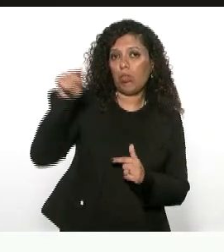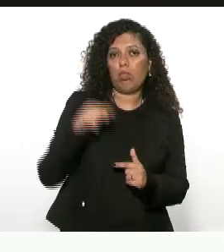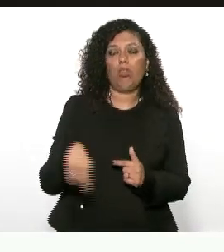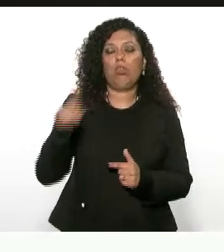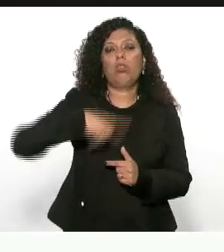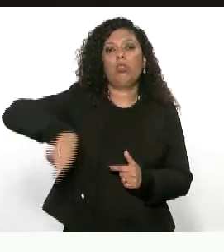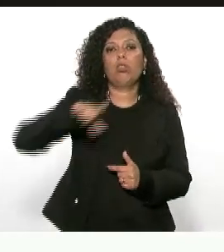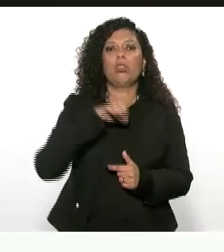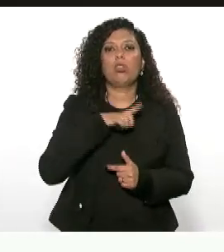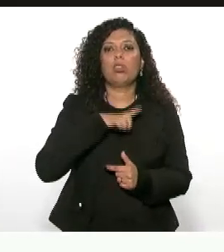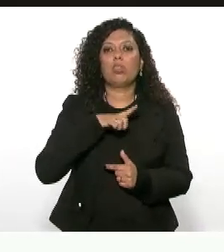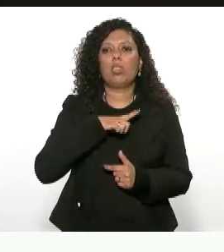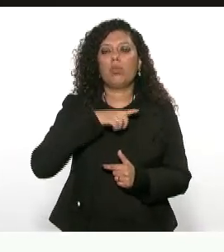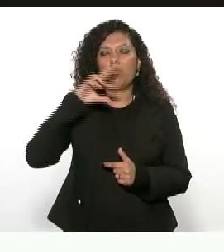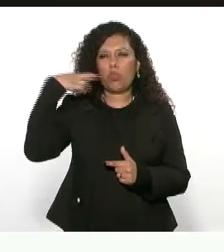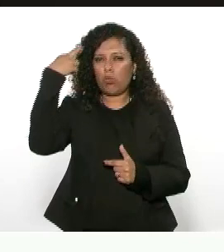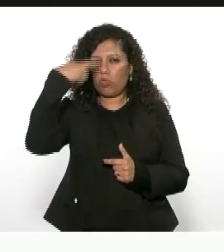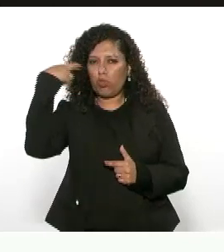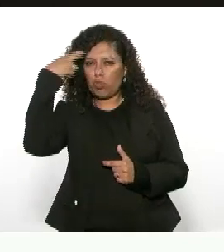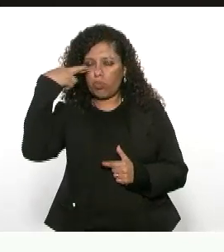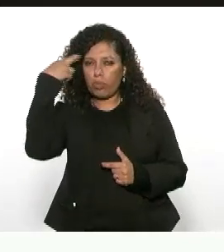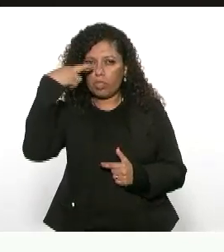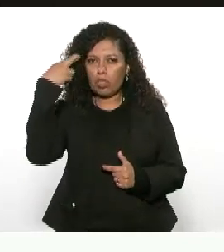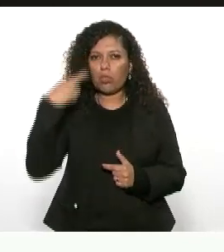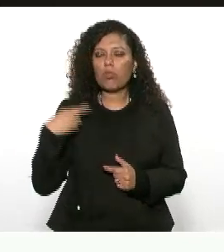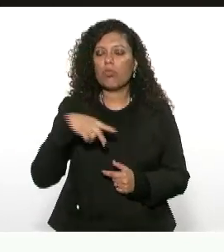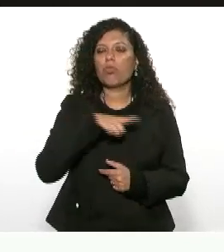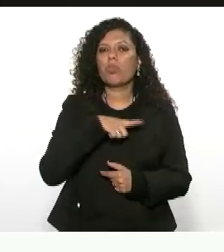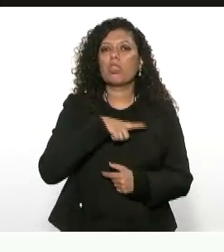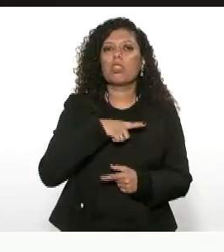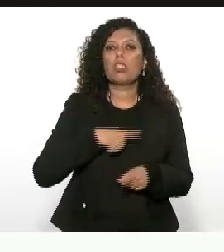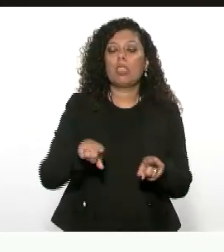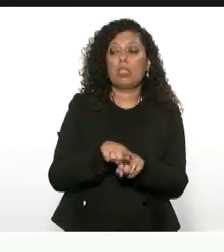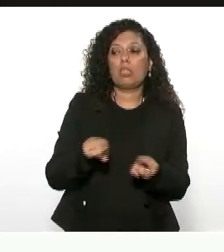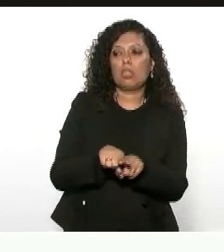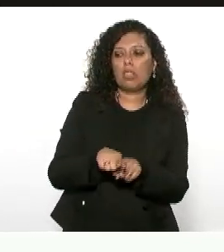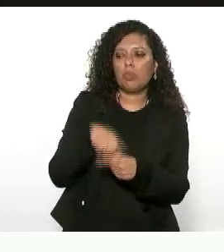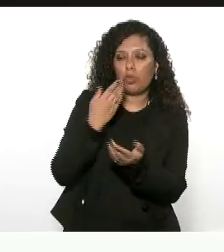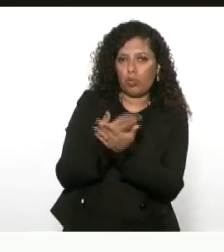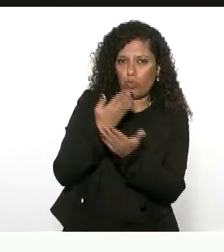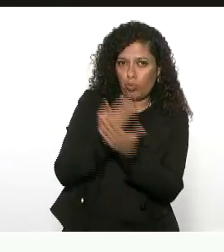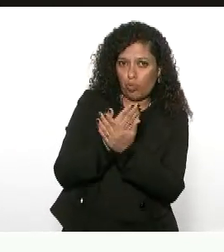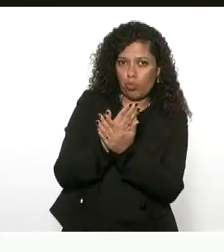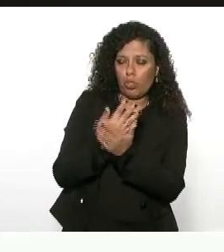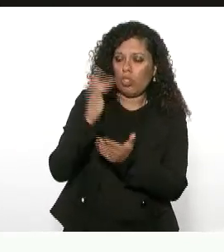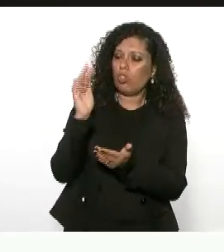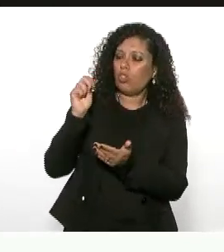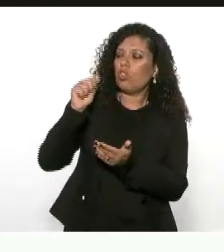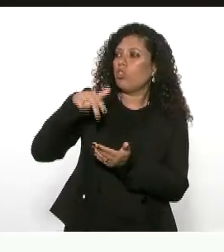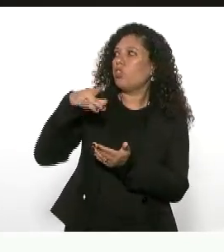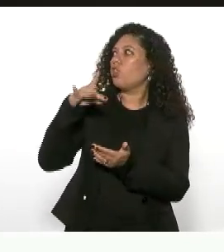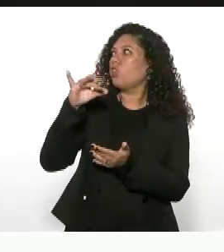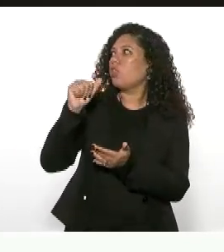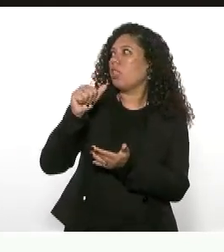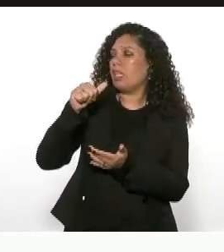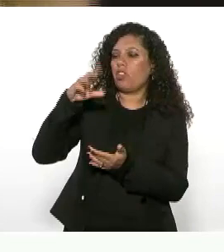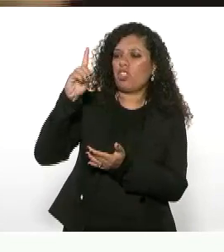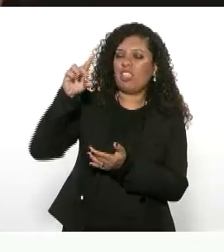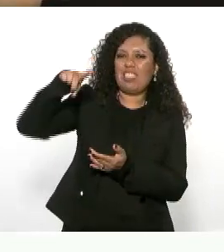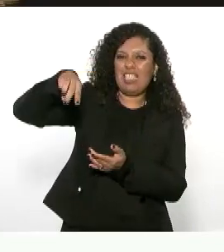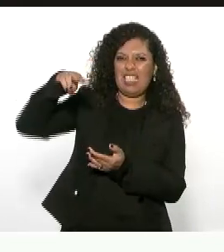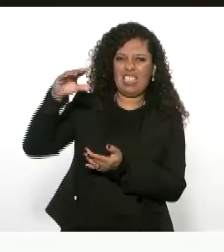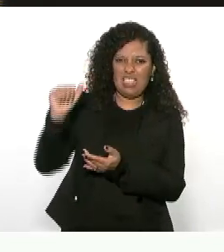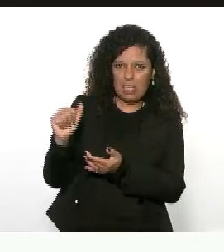nós temos peritos que têm também a especialização em genética forense, mas que estão desviados em